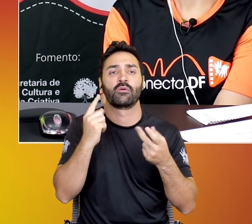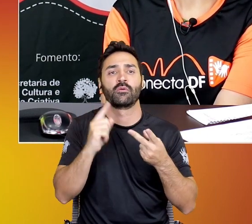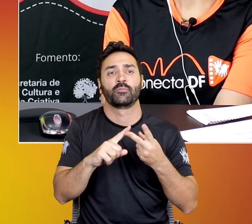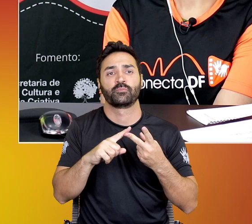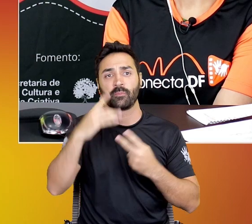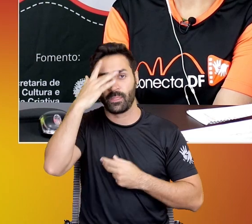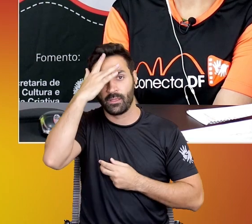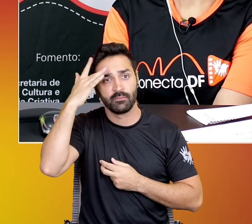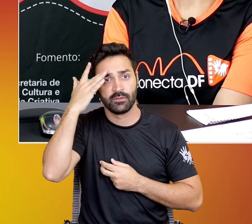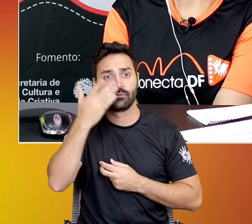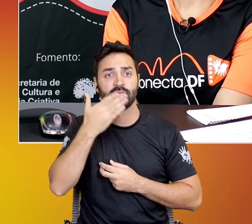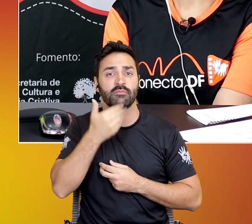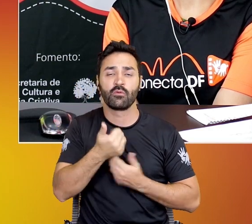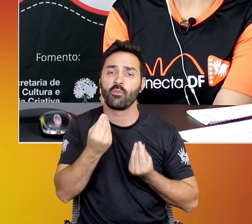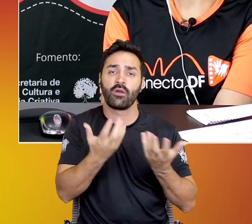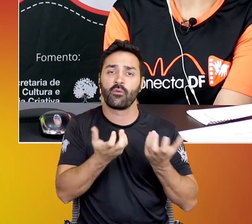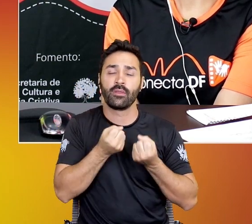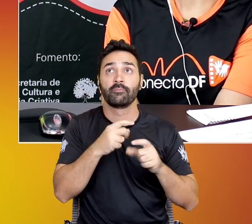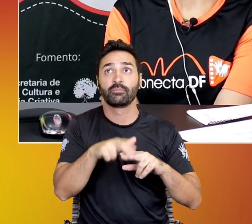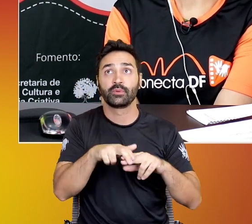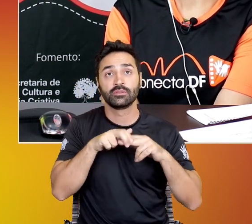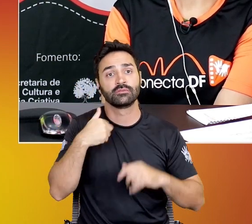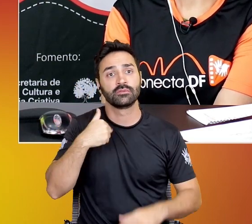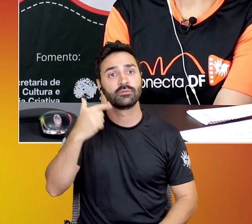melhor, para mim acho que seria, eu